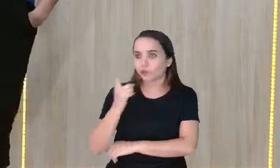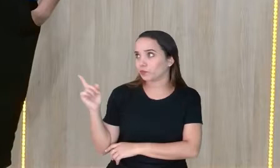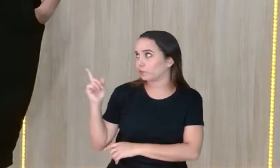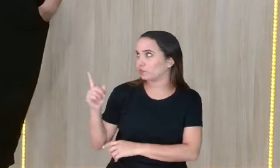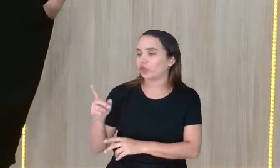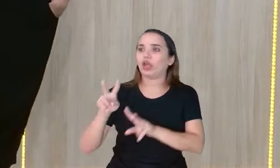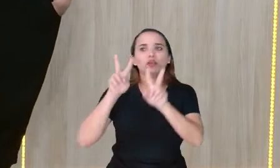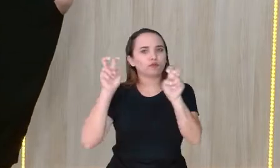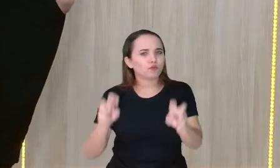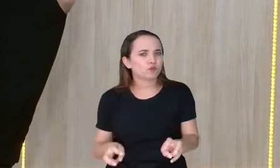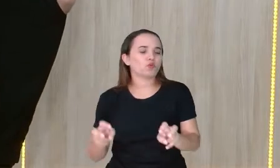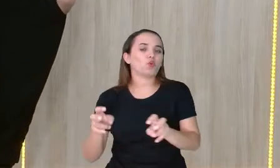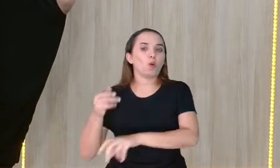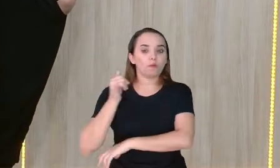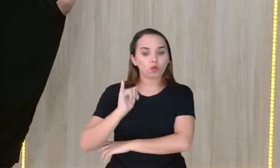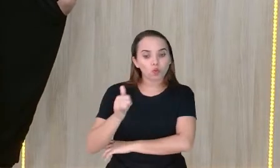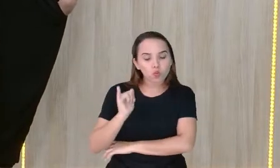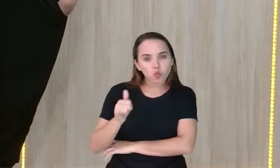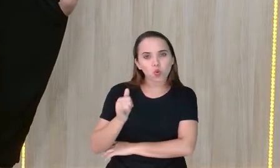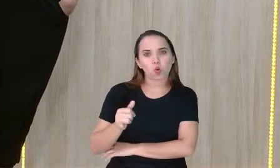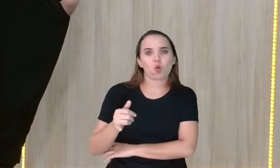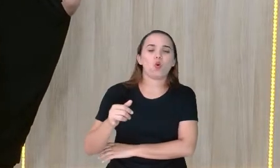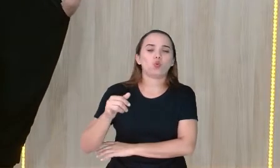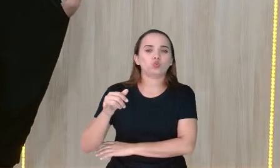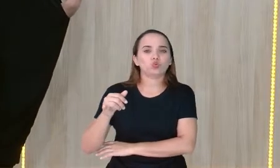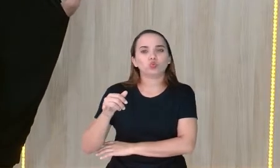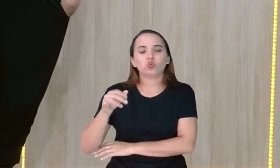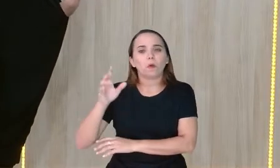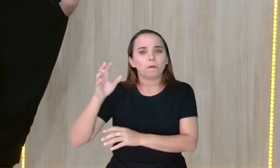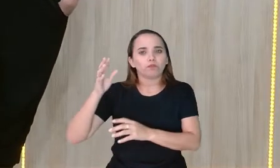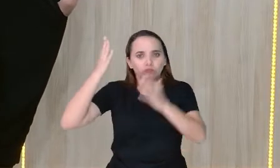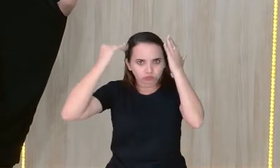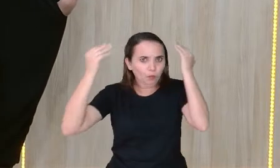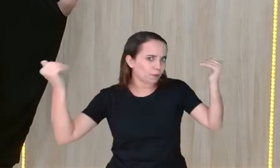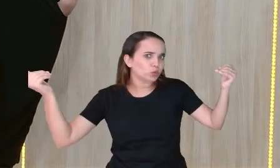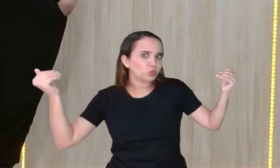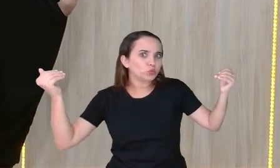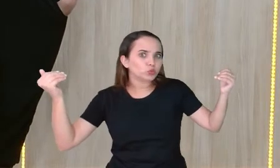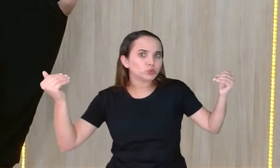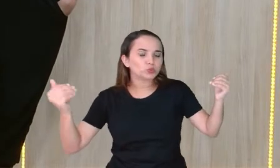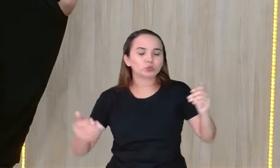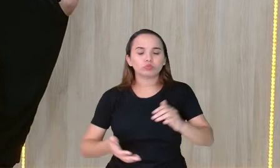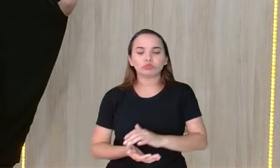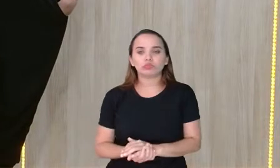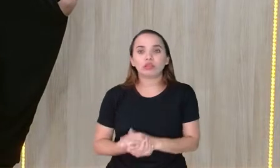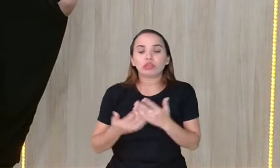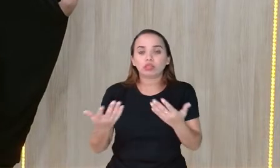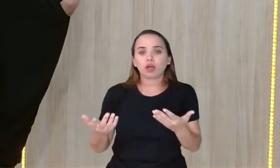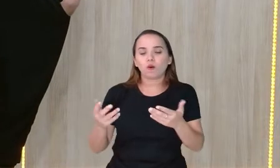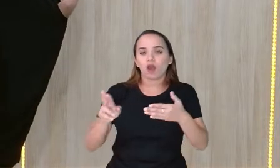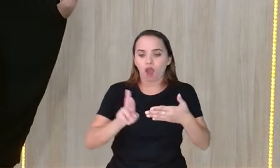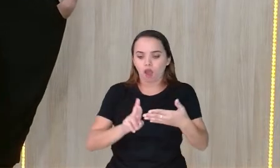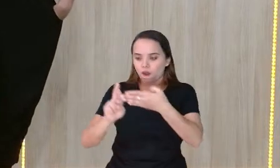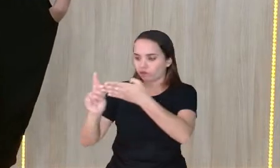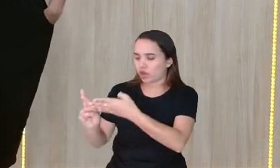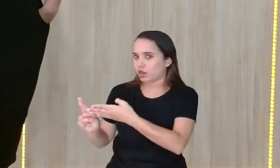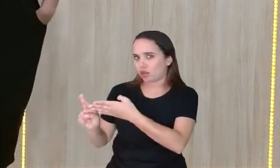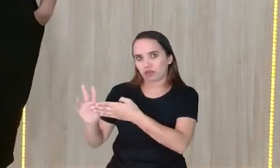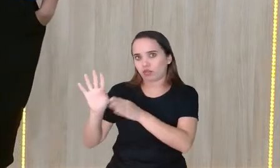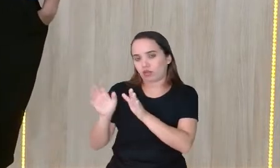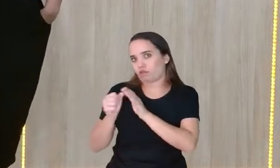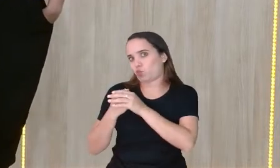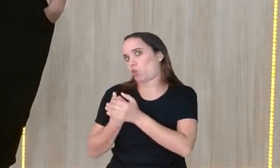conto de fadas extremamente popular, a gente não pode dizer que a referência estava completamente